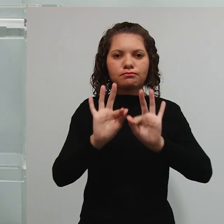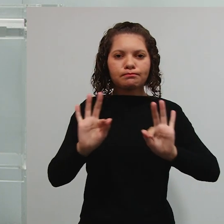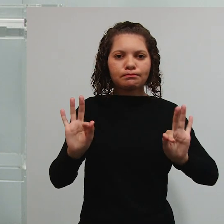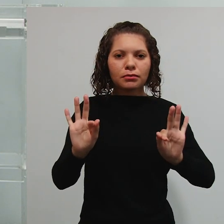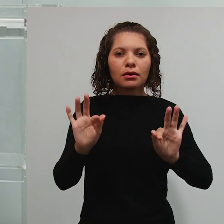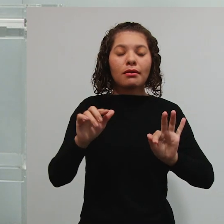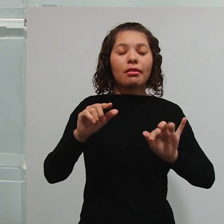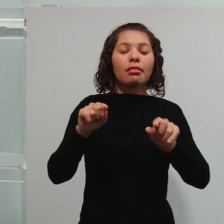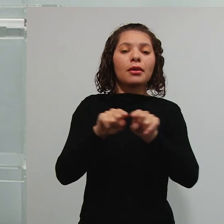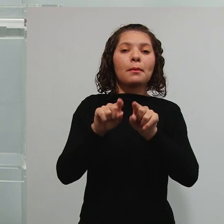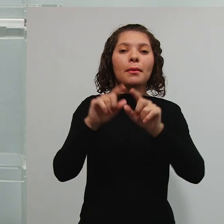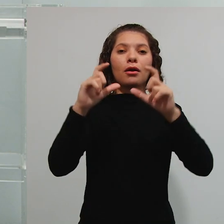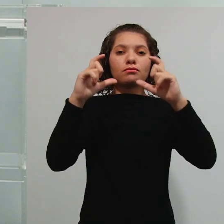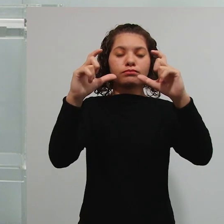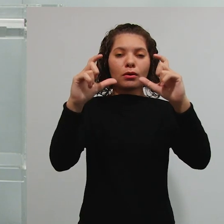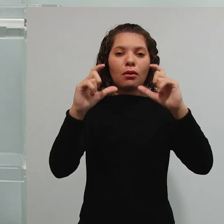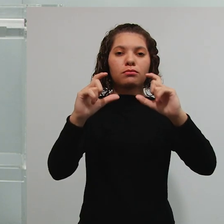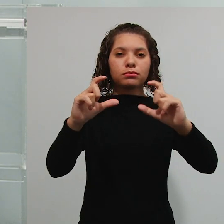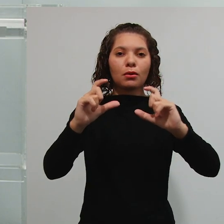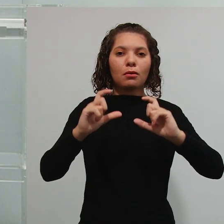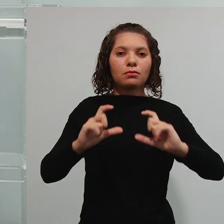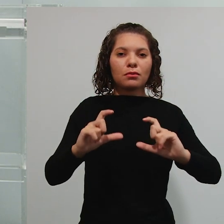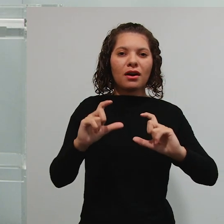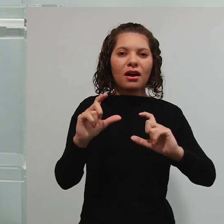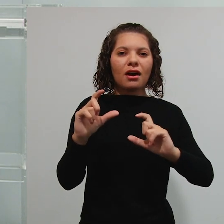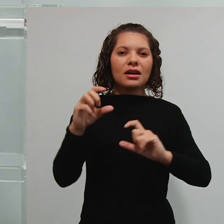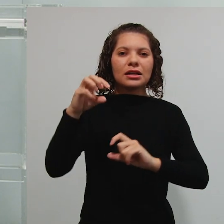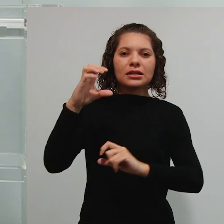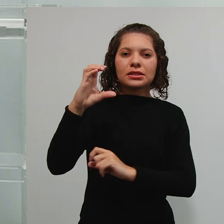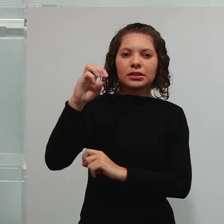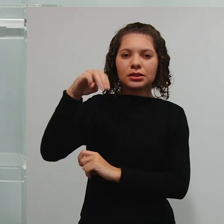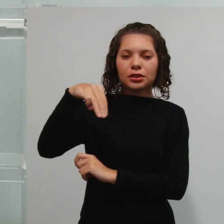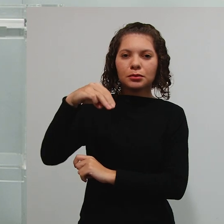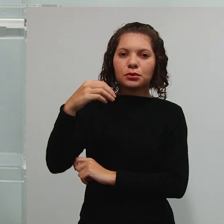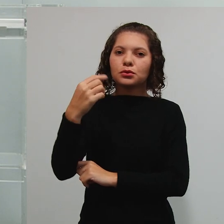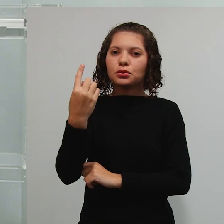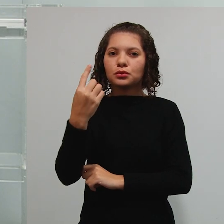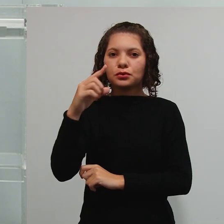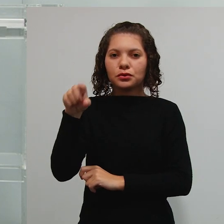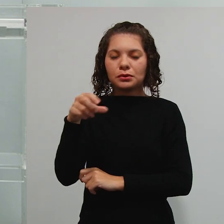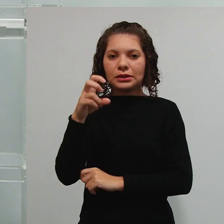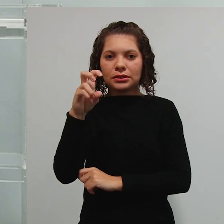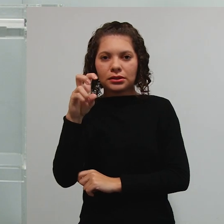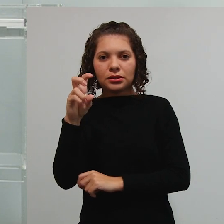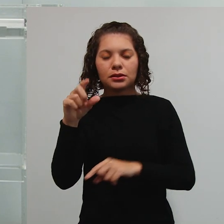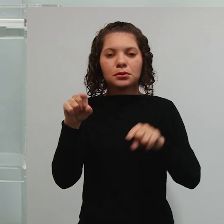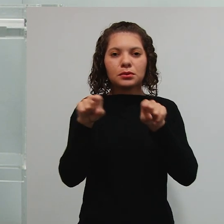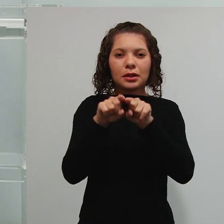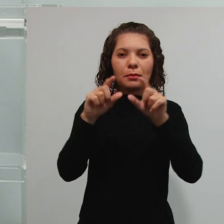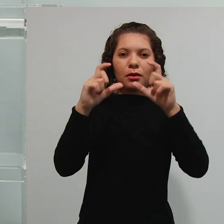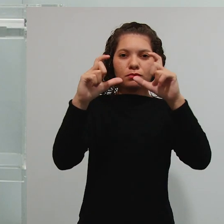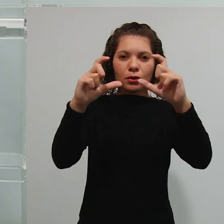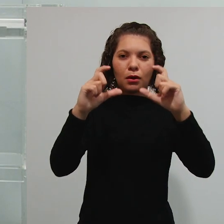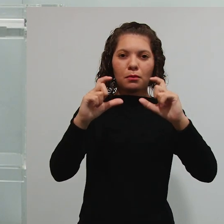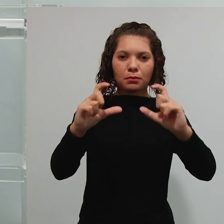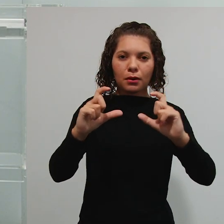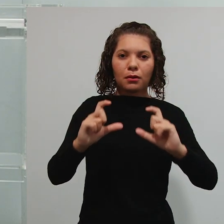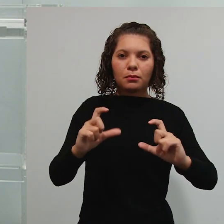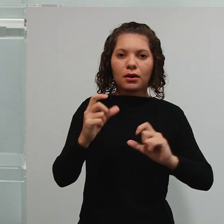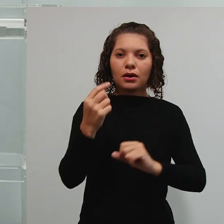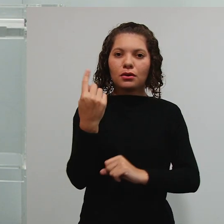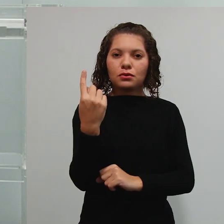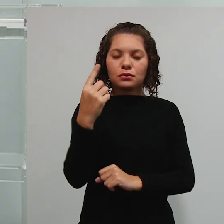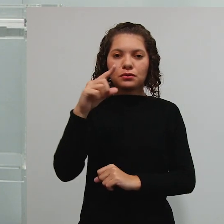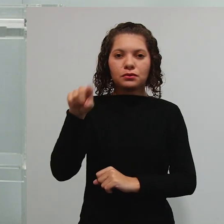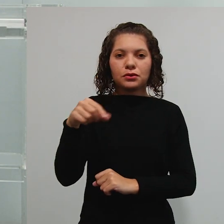justificado, o espaçamento entre as linhas é de 1,5, o recuo da primeira linha, que é o parágrafo, é de 1,25.